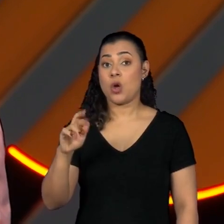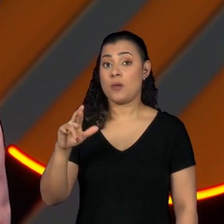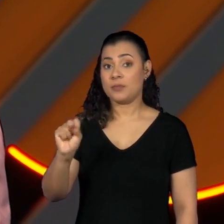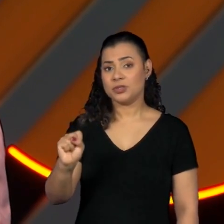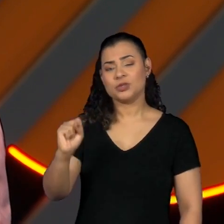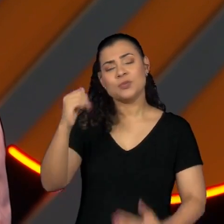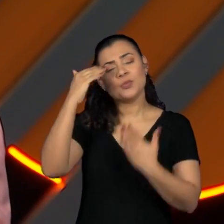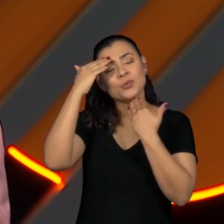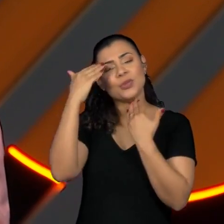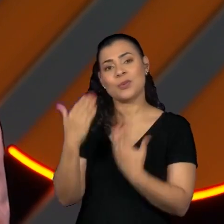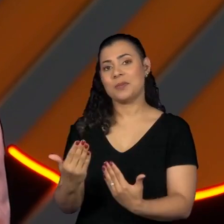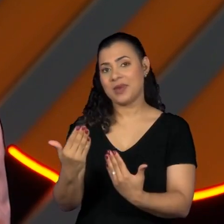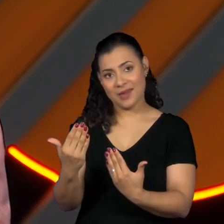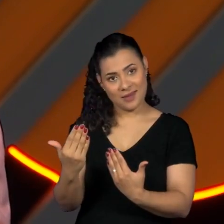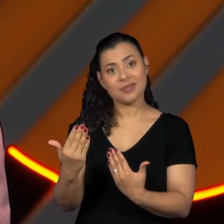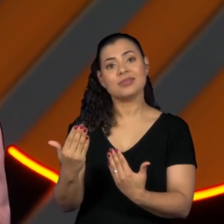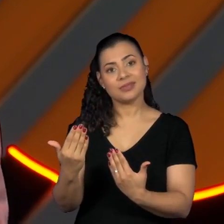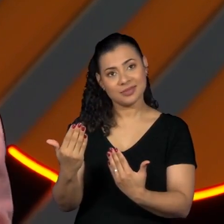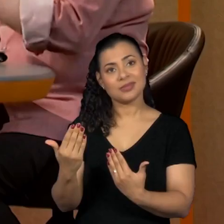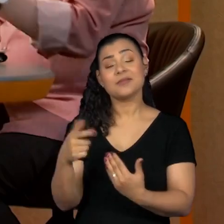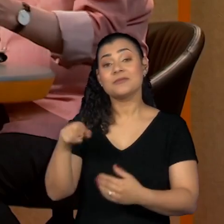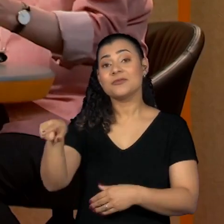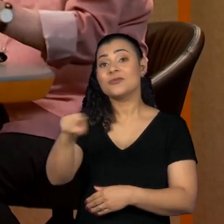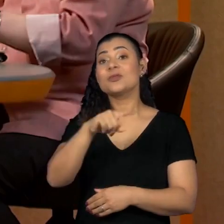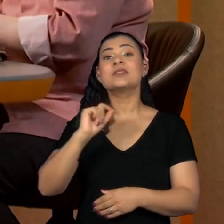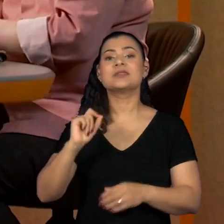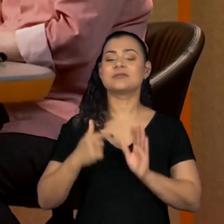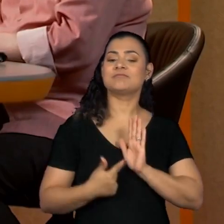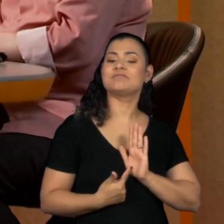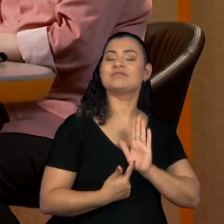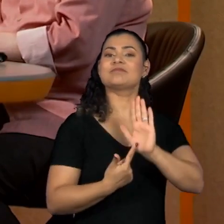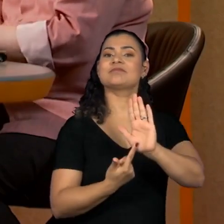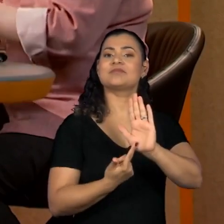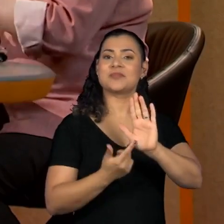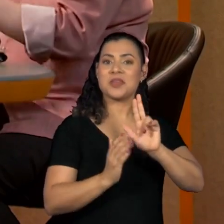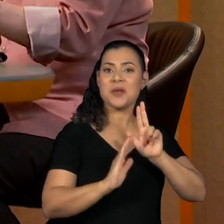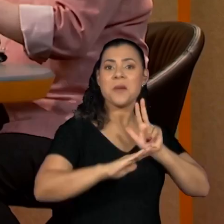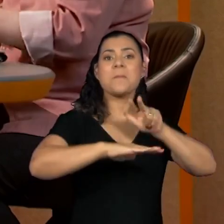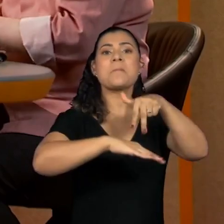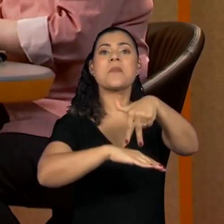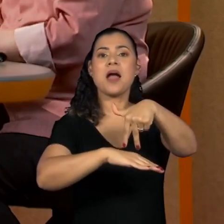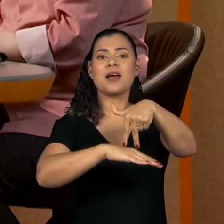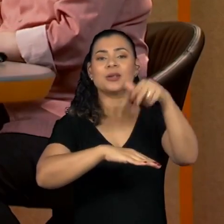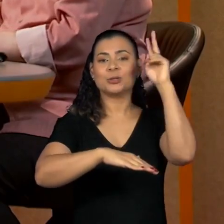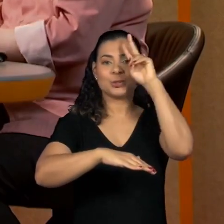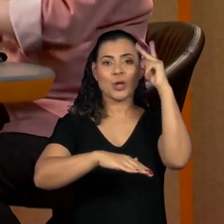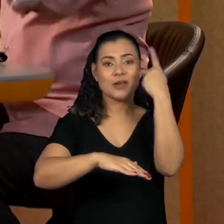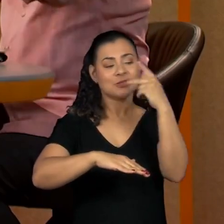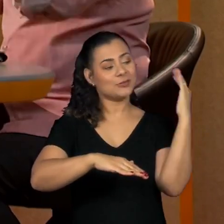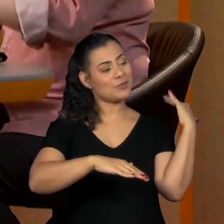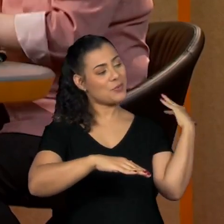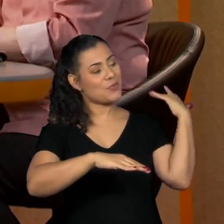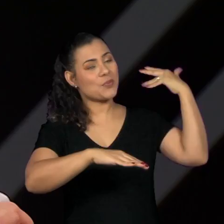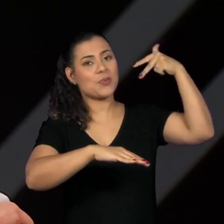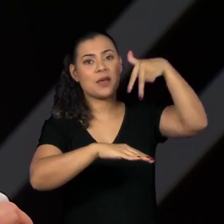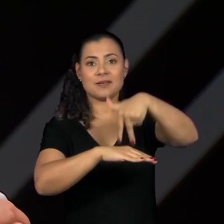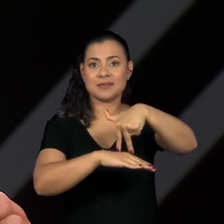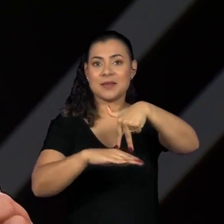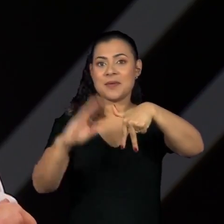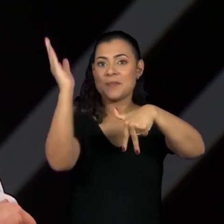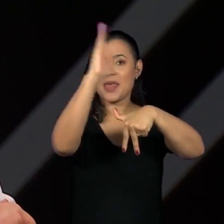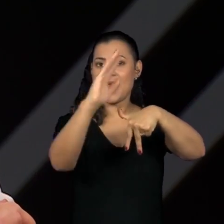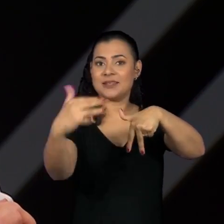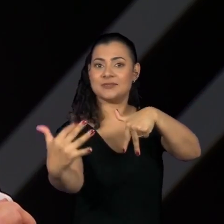muito obrigado por mostrar a sua cara e dividir sua bonita história com o Brasil.